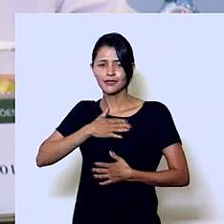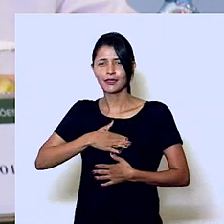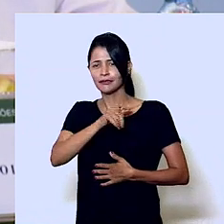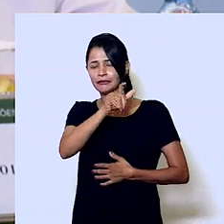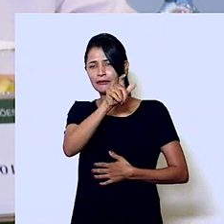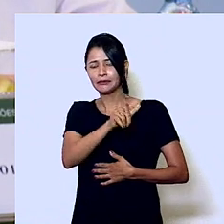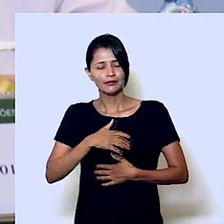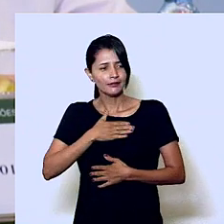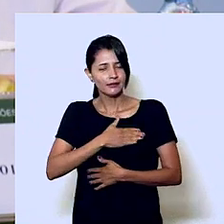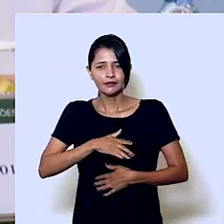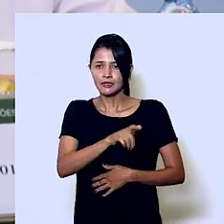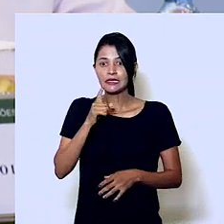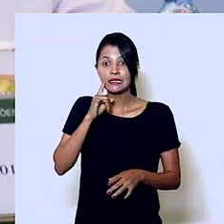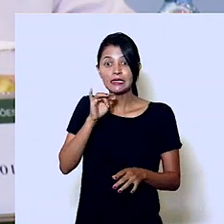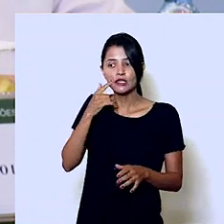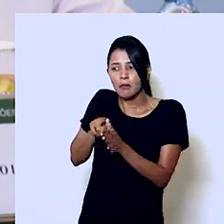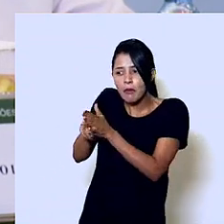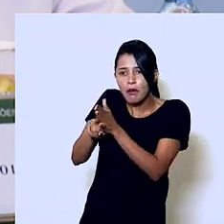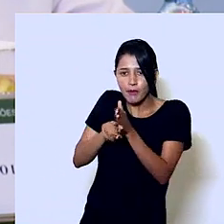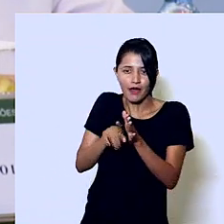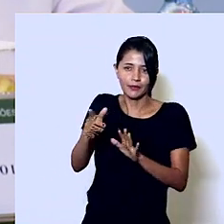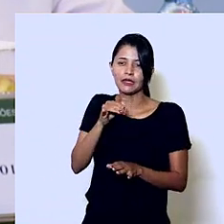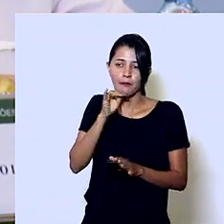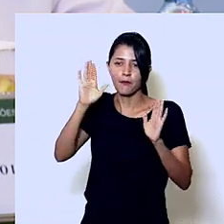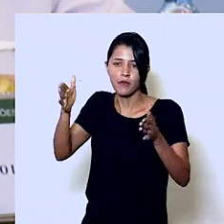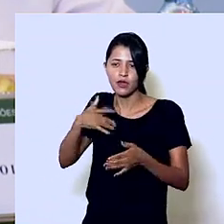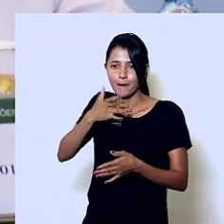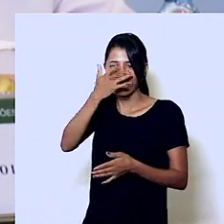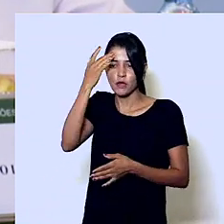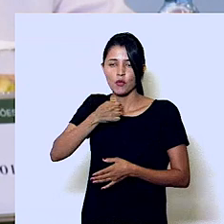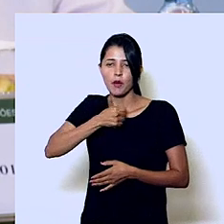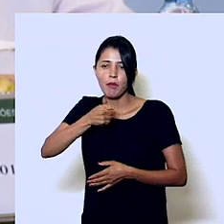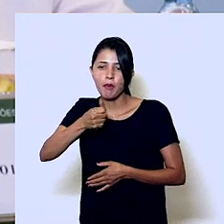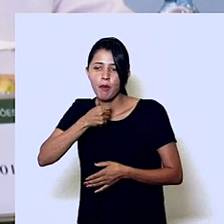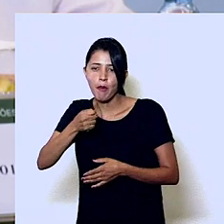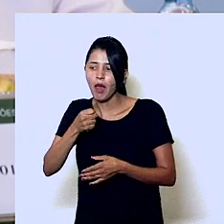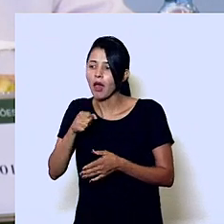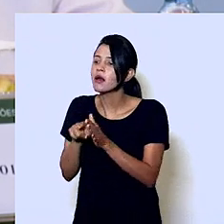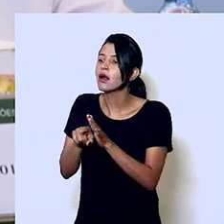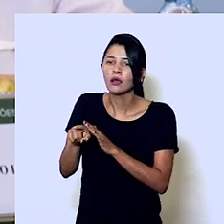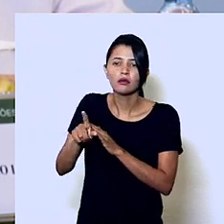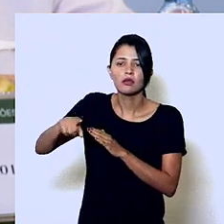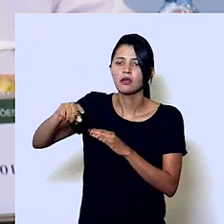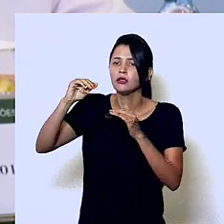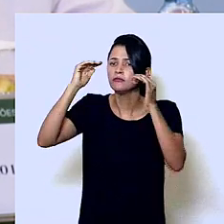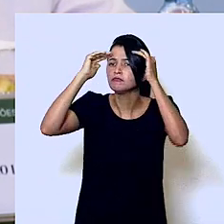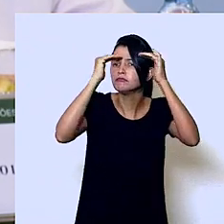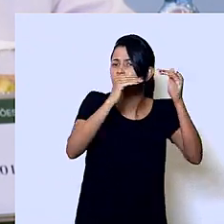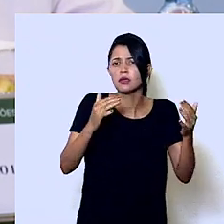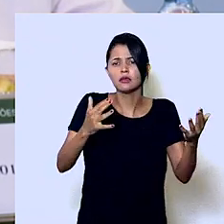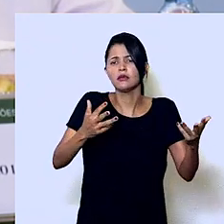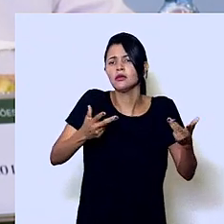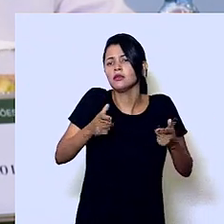principalmente hoje com jornalistas mais veteranos, sobre Paulo Tarso, todos têm um respeito e admiração. Em toda a vida, que eu